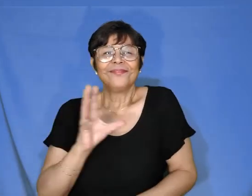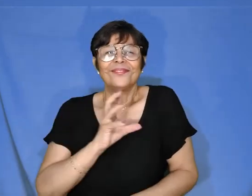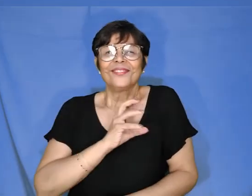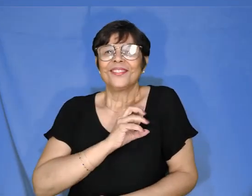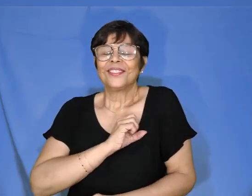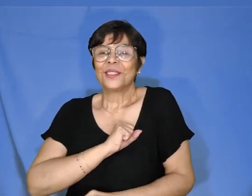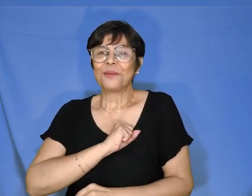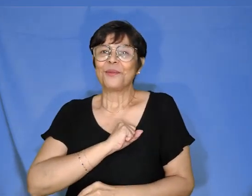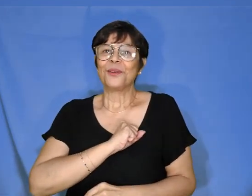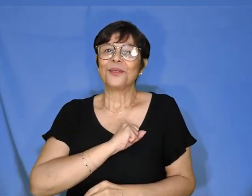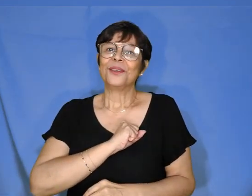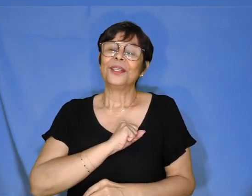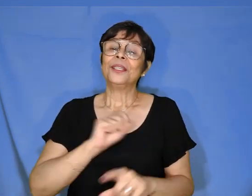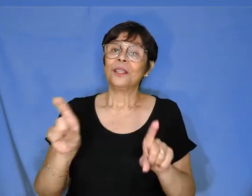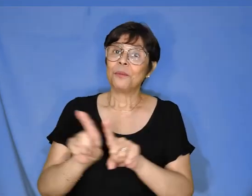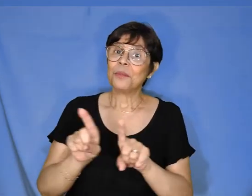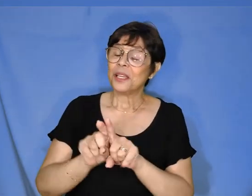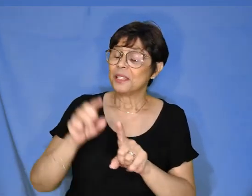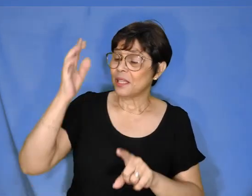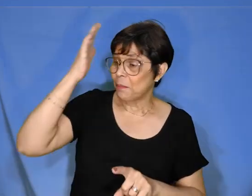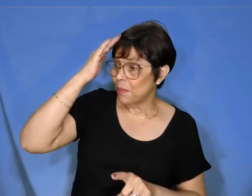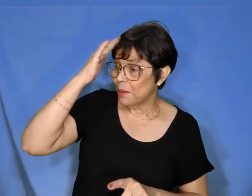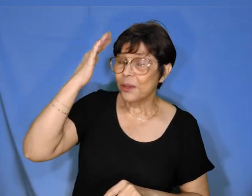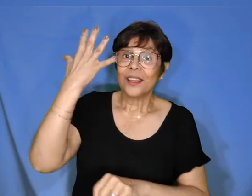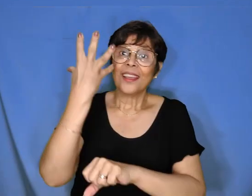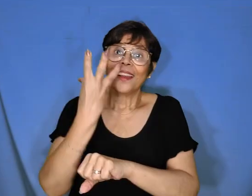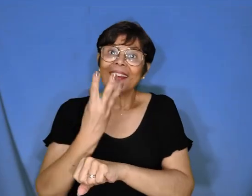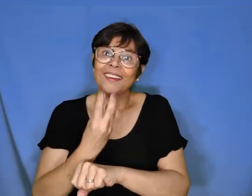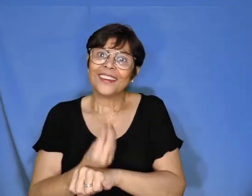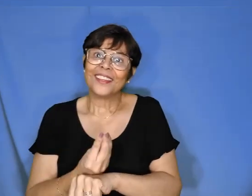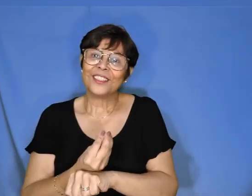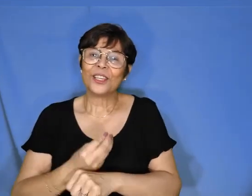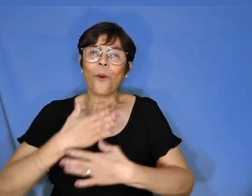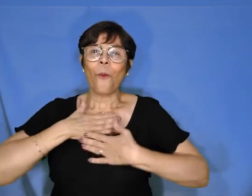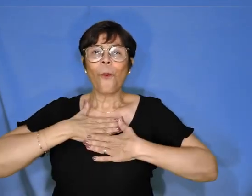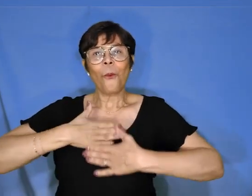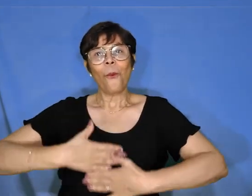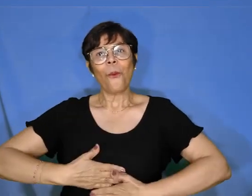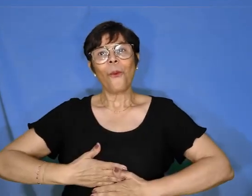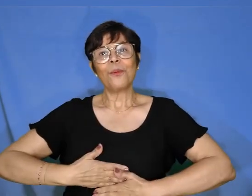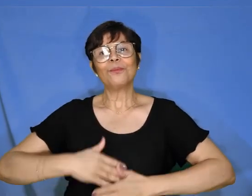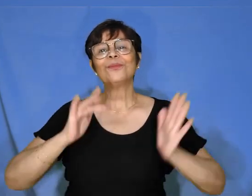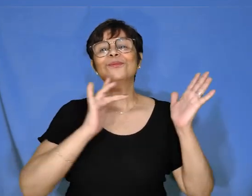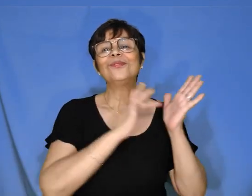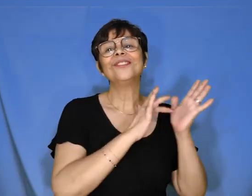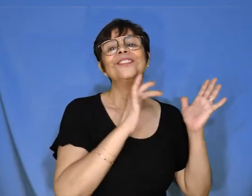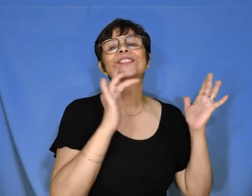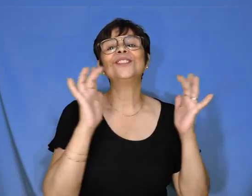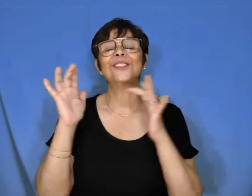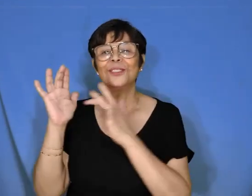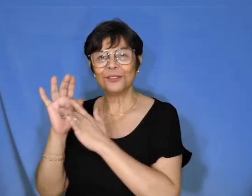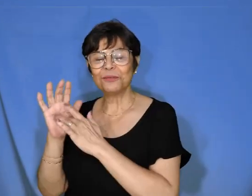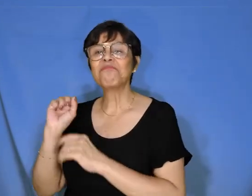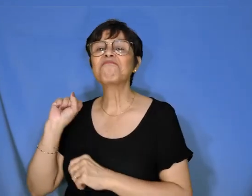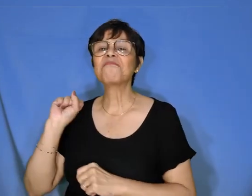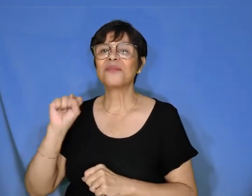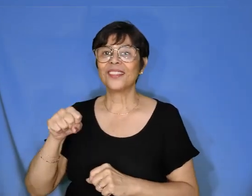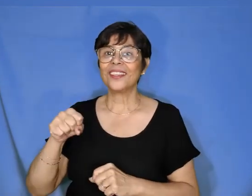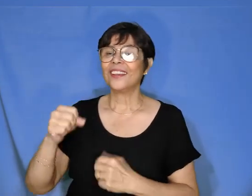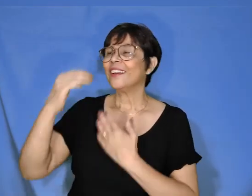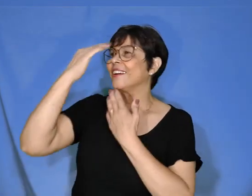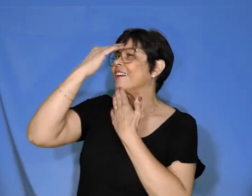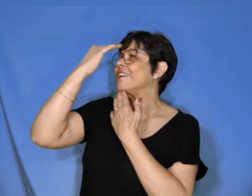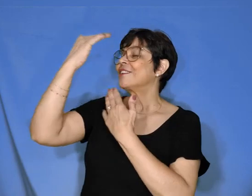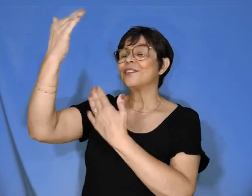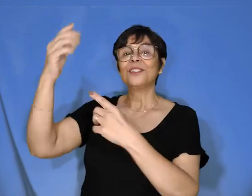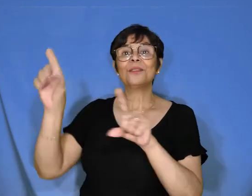é o corpo vivo de Cristo, ela guarda a altura, a profundidade, a extensão do amor de Deus, graças a